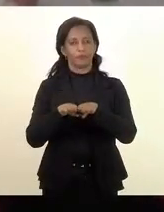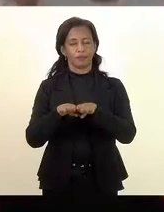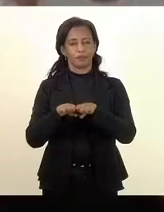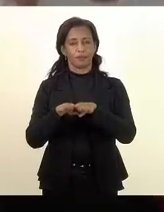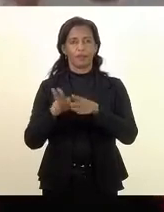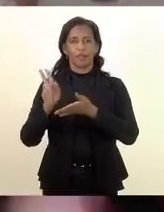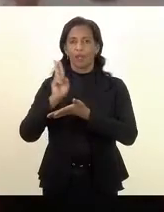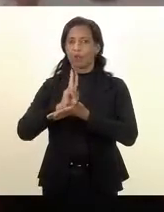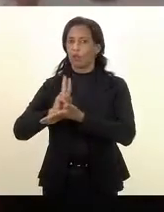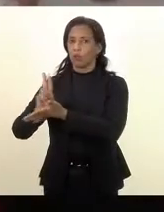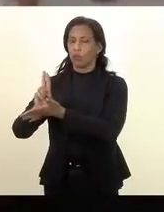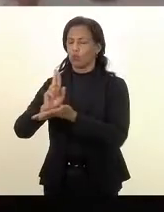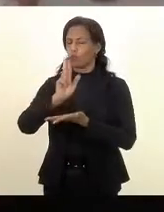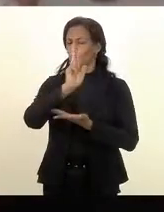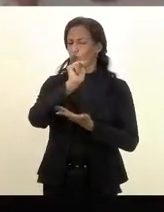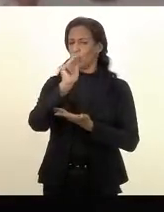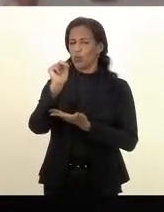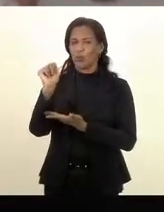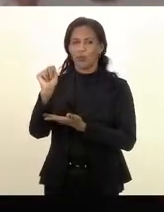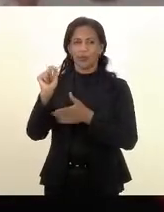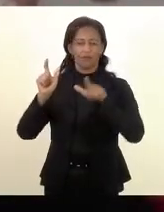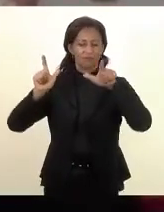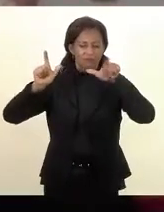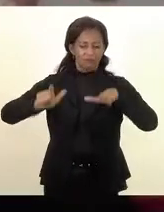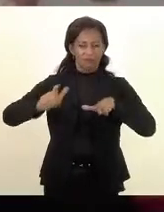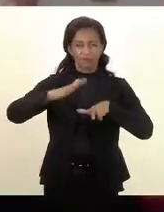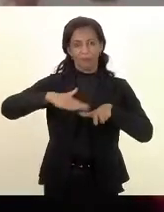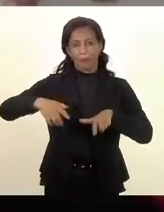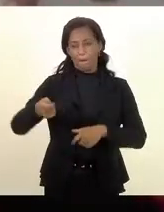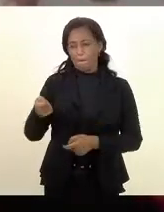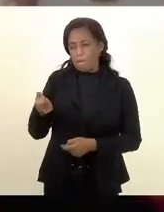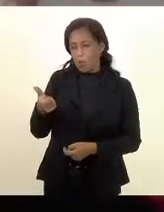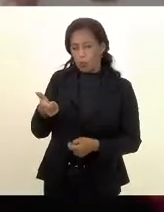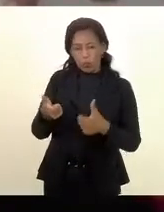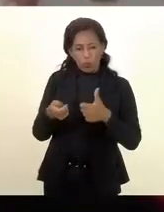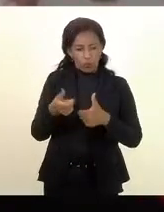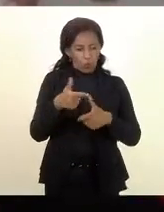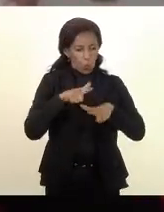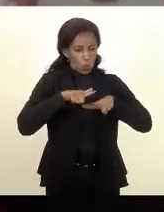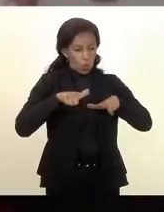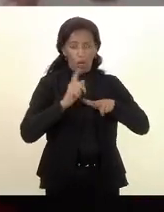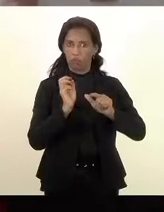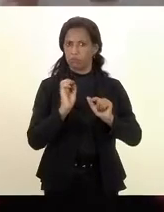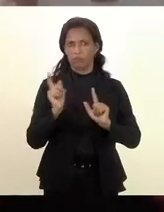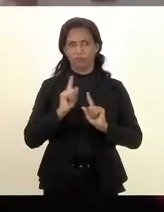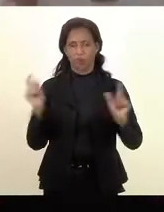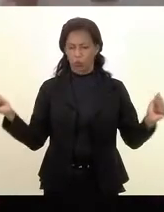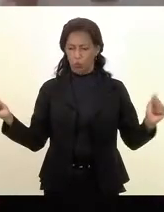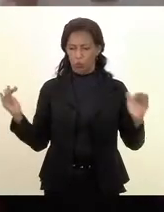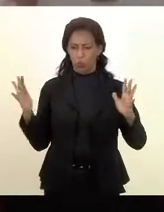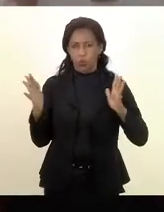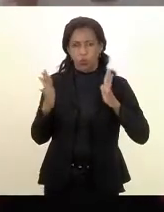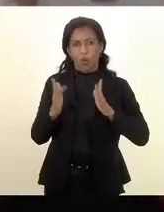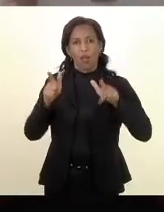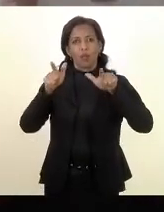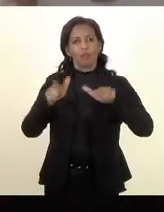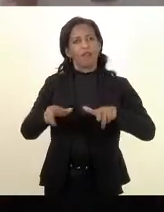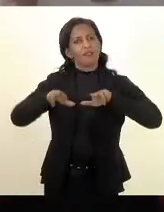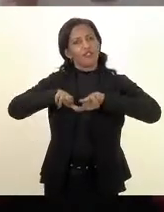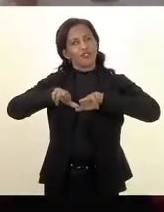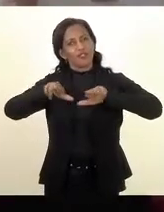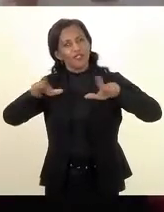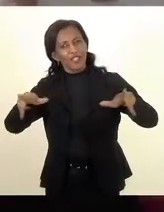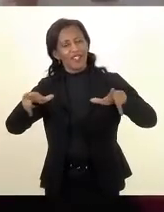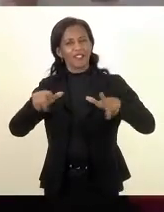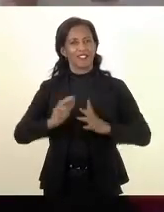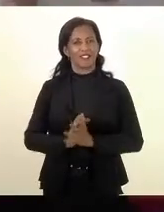universidade jamais pode ser um espaço para poucas pessoas a universidade é o lugar da diversidade da